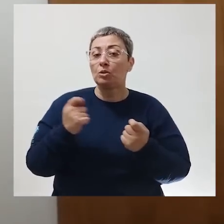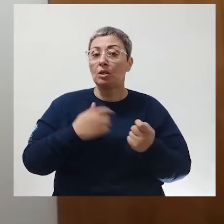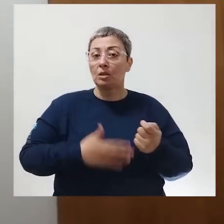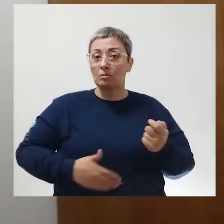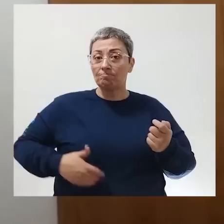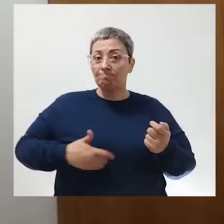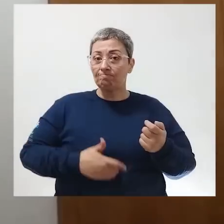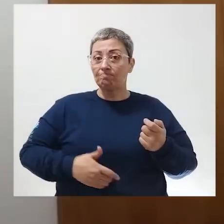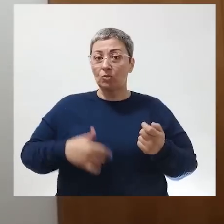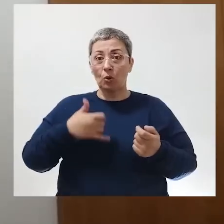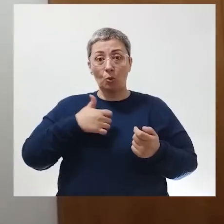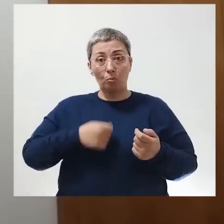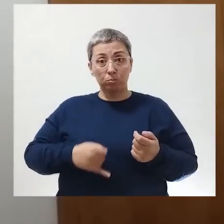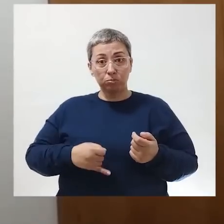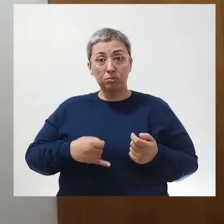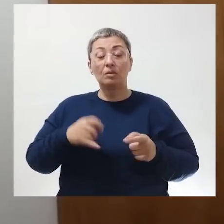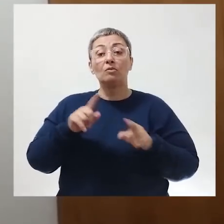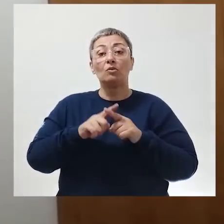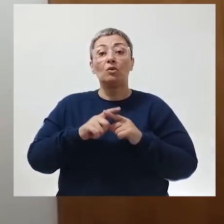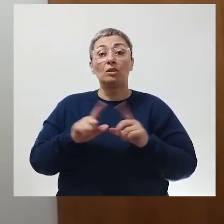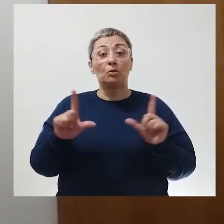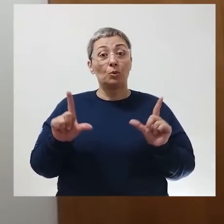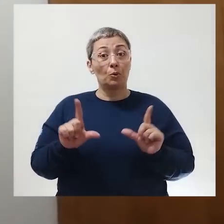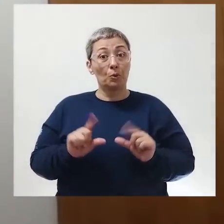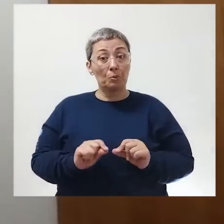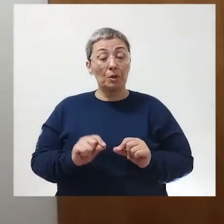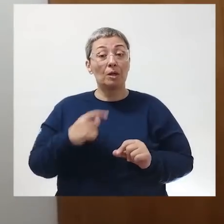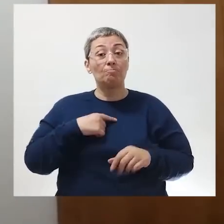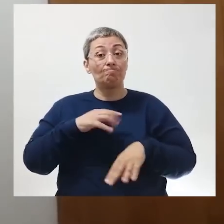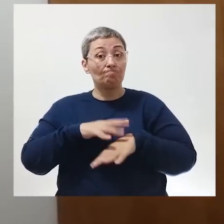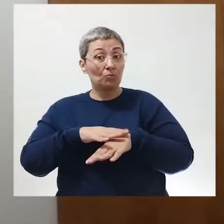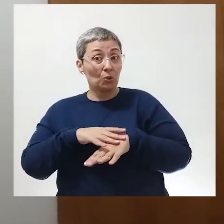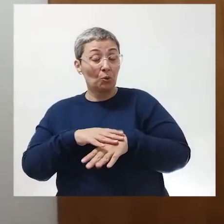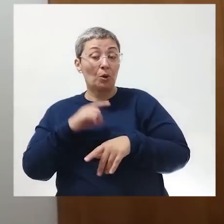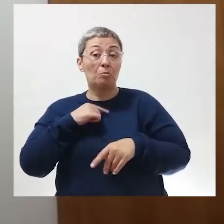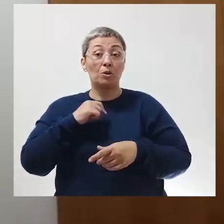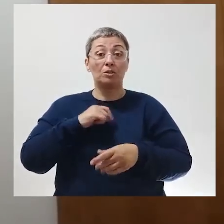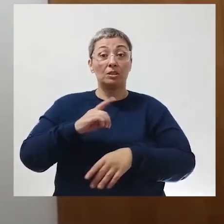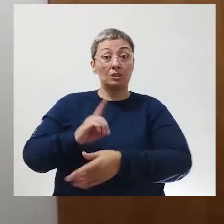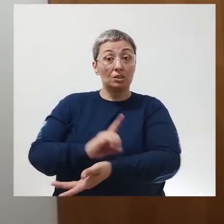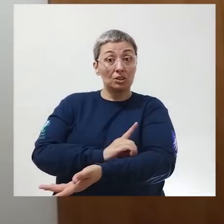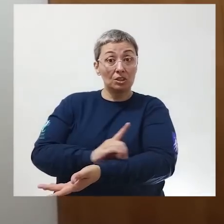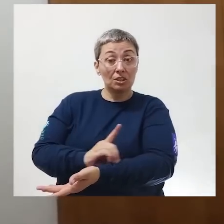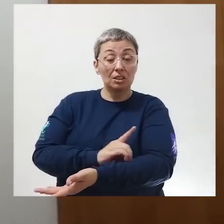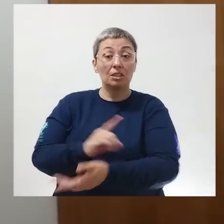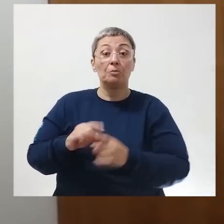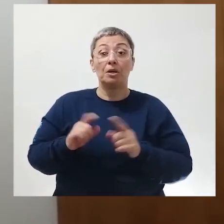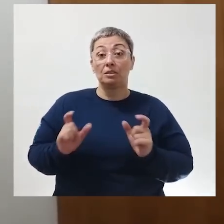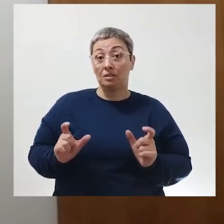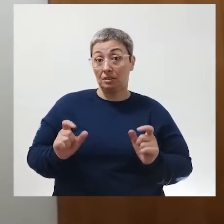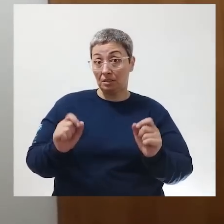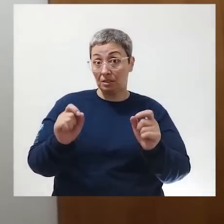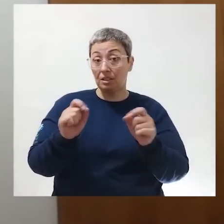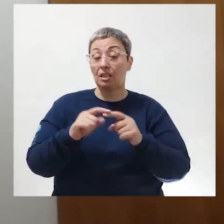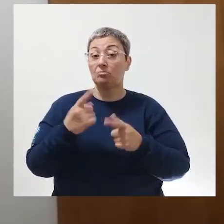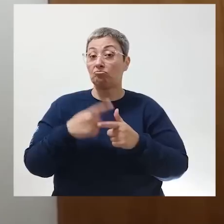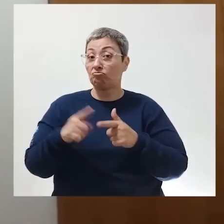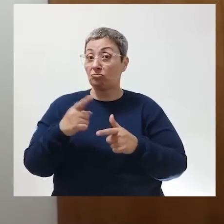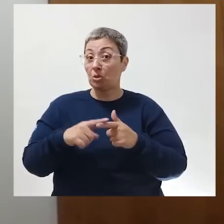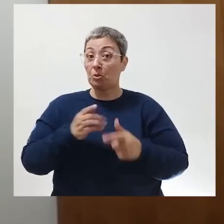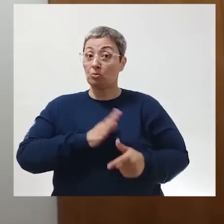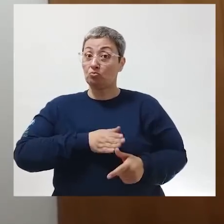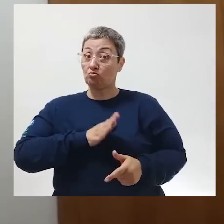intestino, você reduz a probabilidade de doenças como diabetes, câncer e problemas